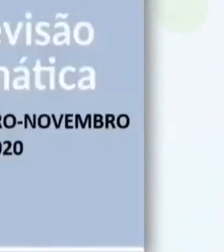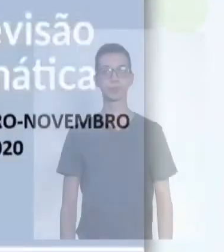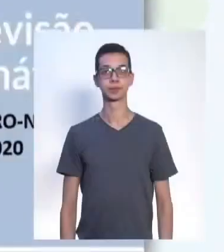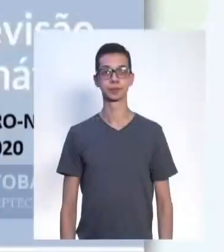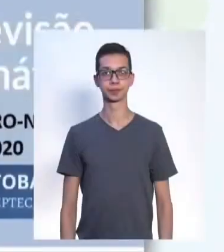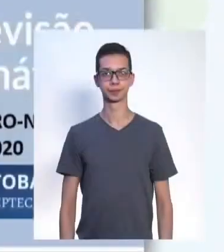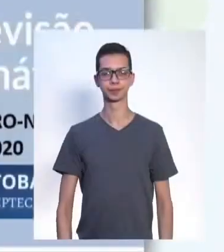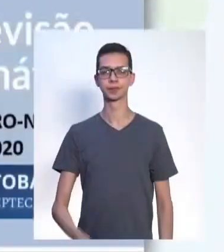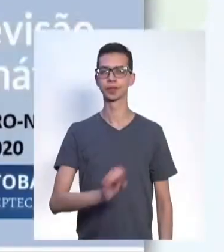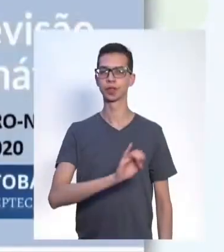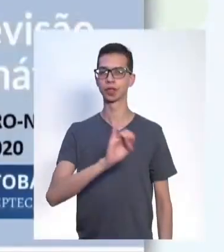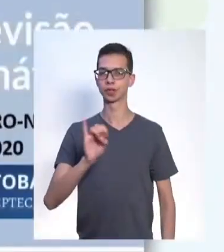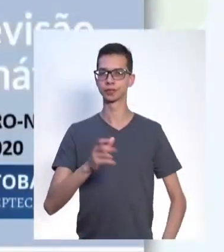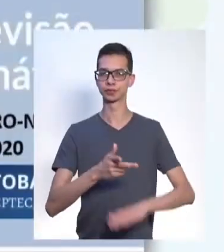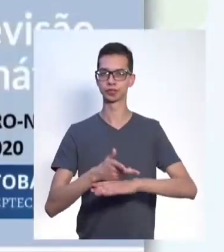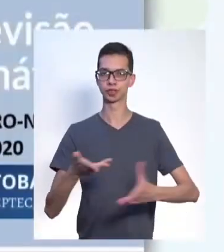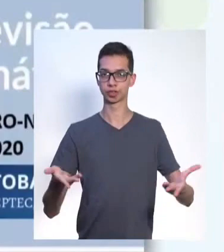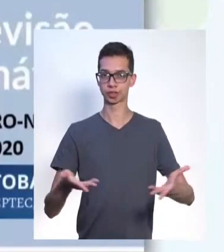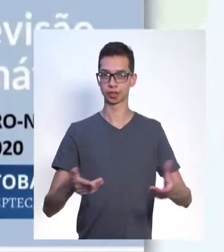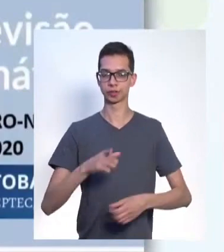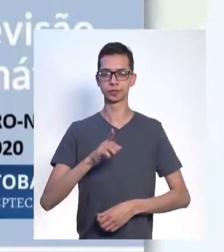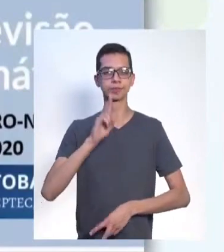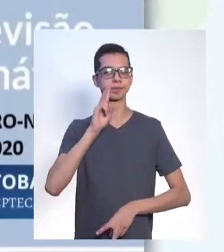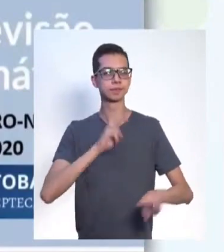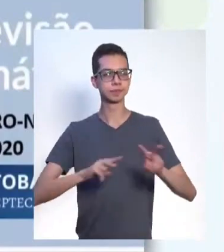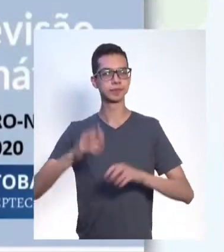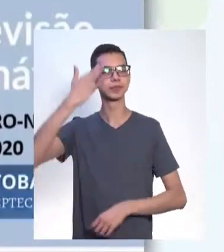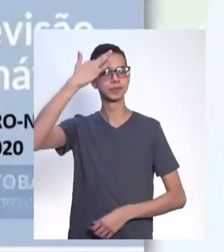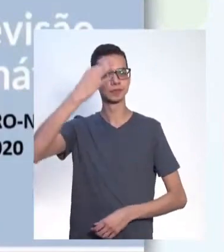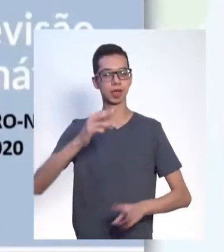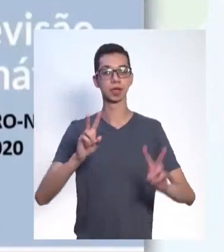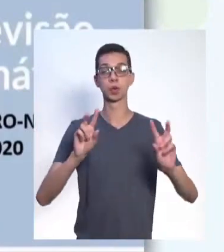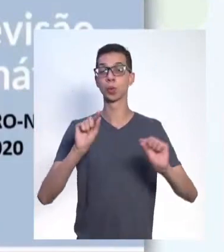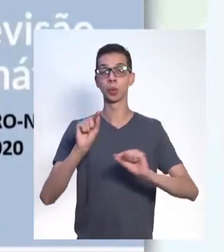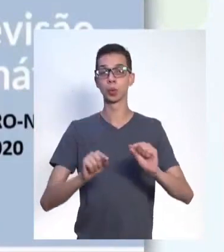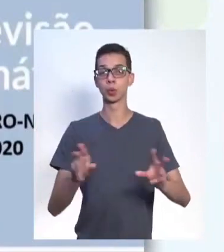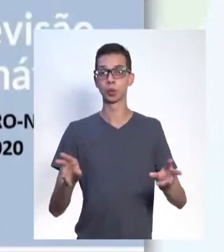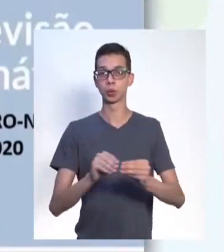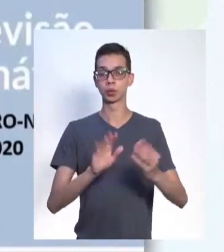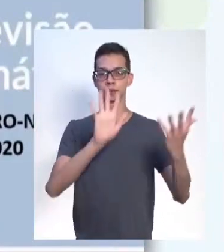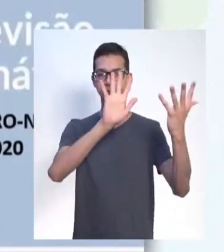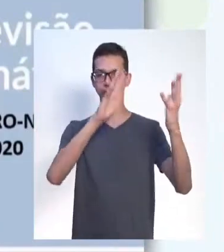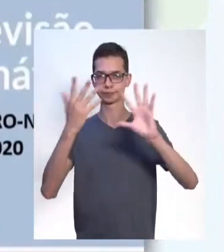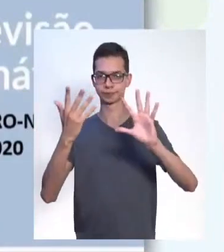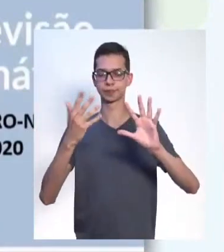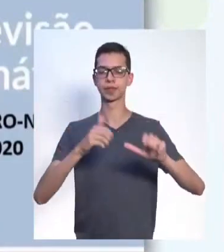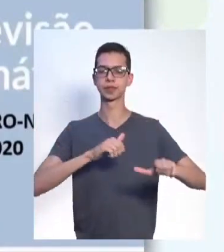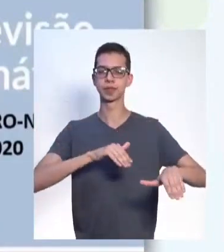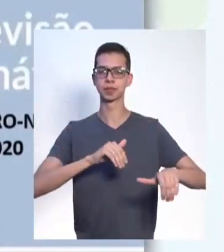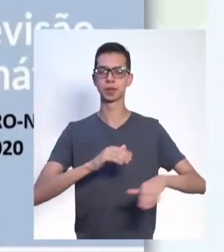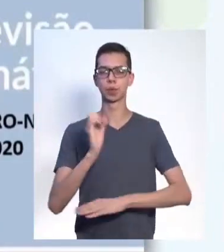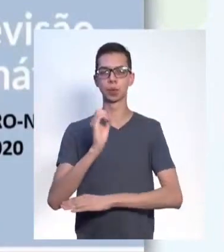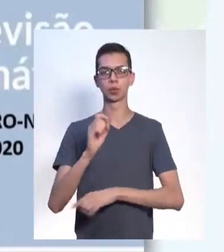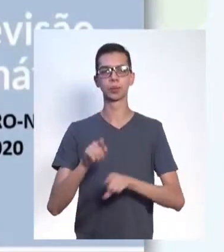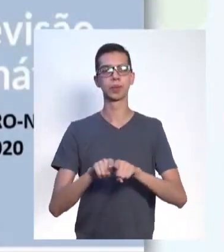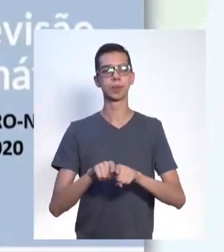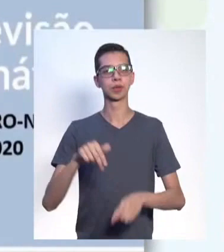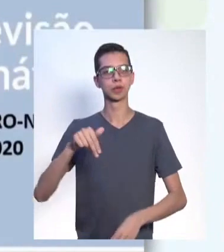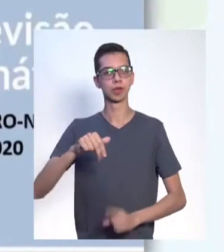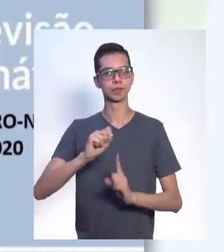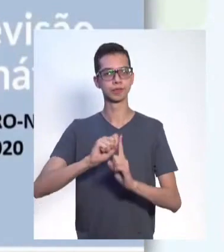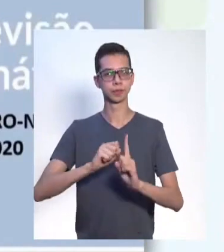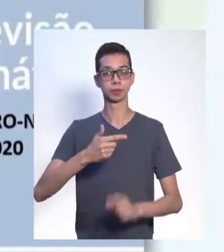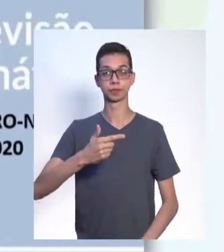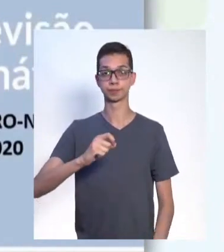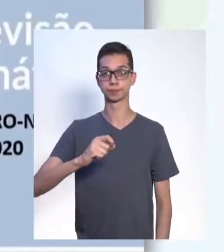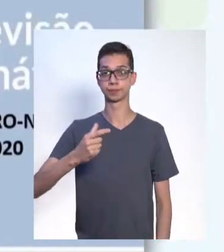Olá, neste vídeo você verá um resumo da previsão climática para o trimestre setembro, outubro e novembro de 2020. Esta previsão